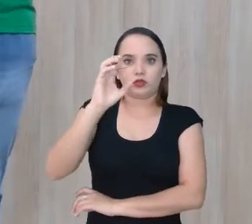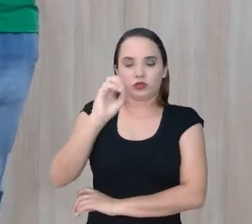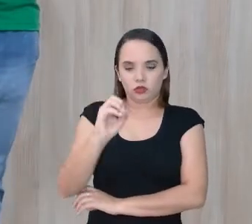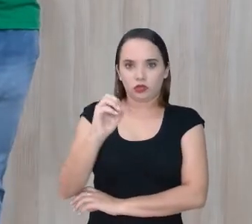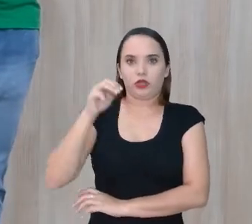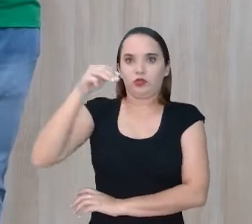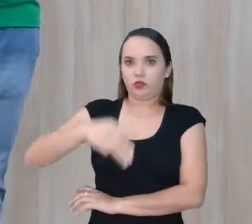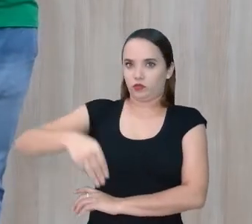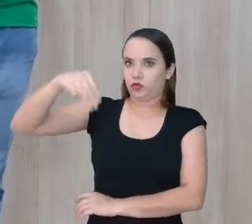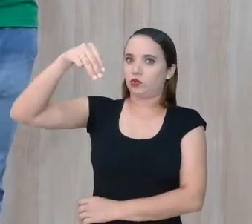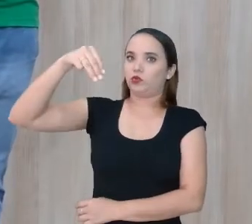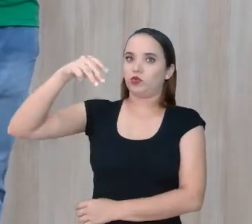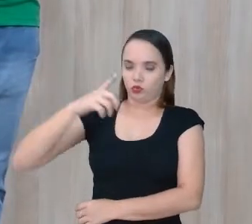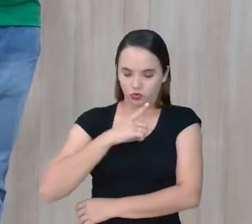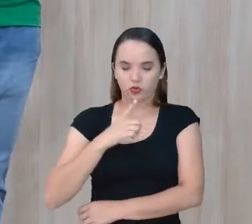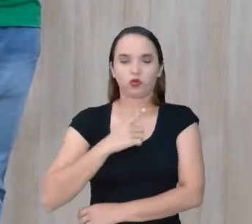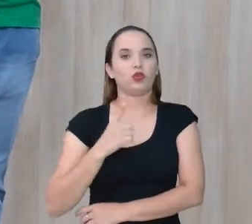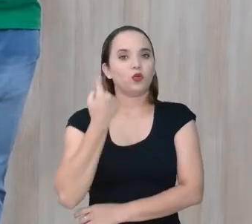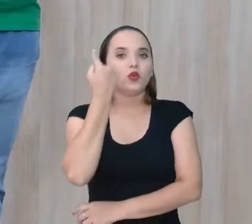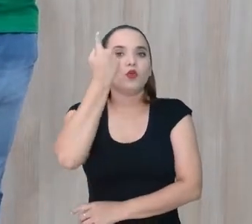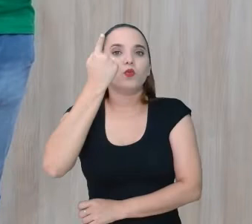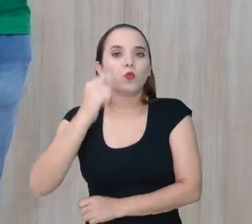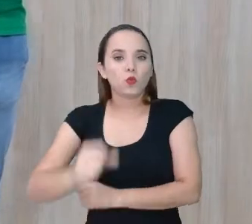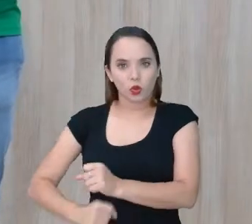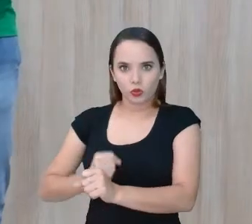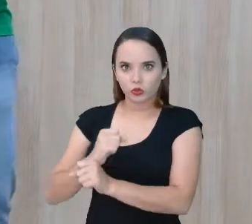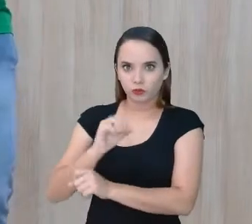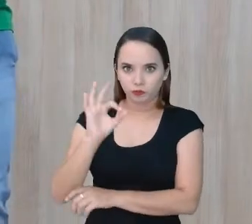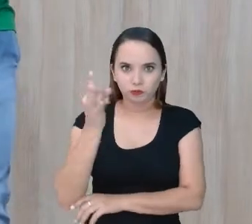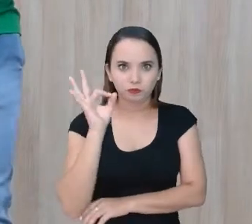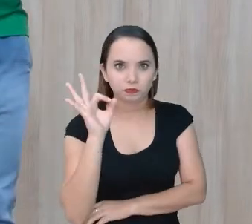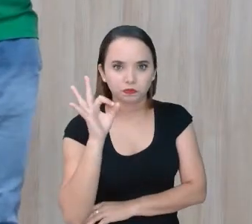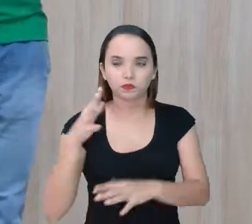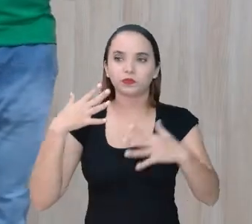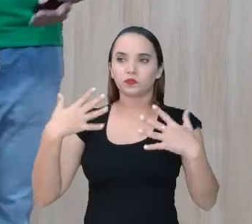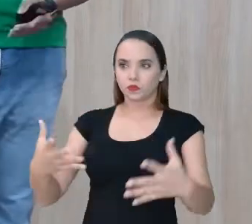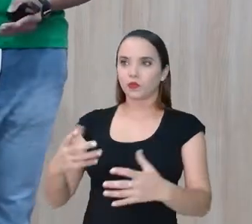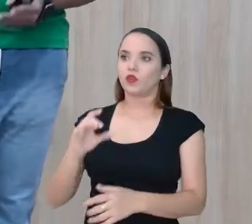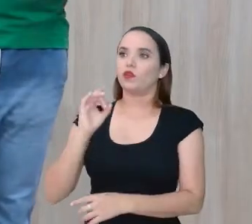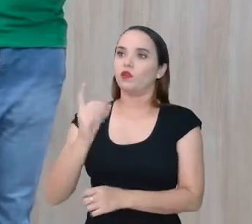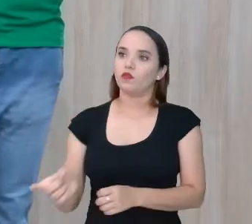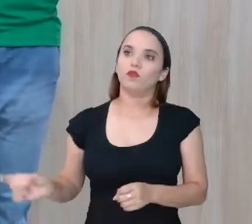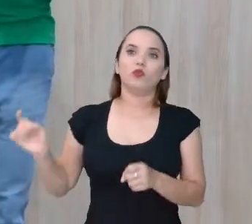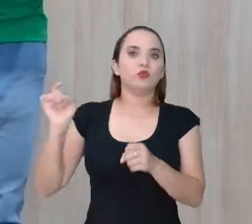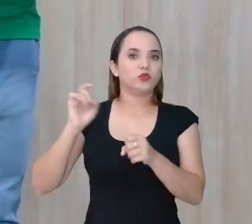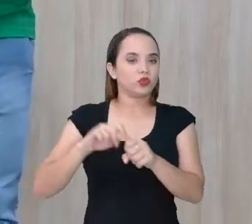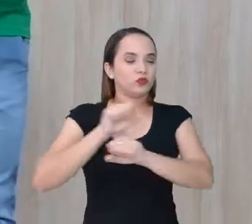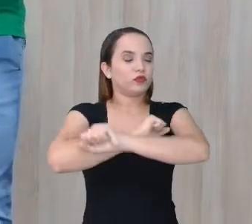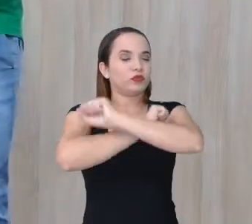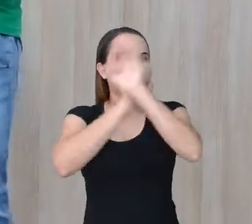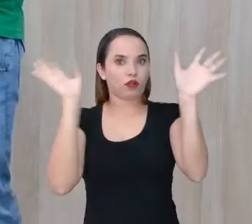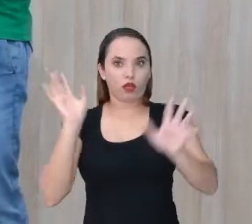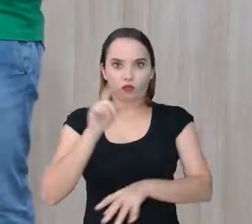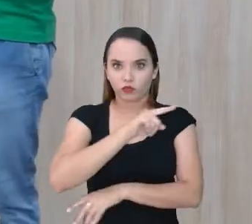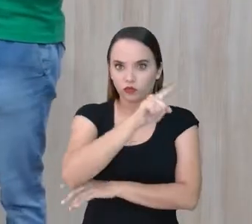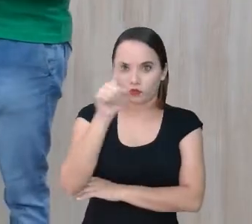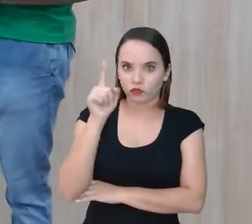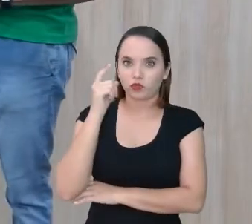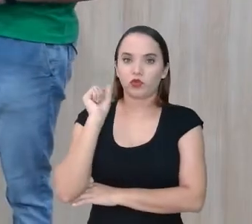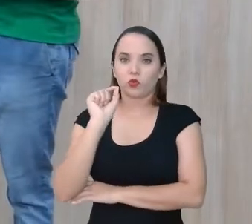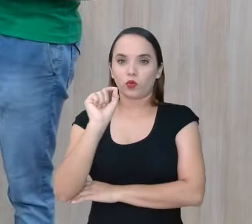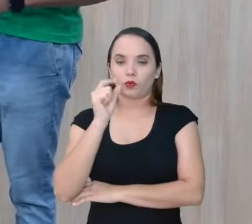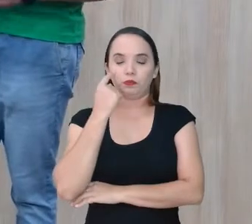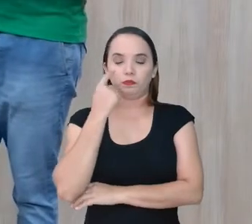525.600 minutos. Eu tenho aí em um ano, certo? Então, só recapitulando aqui para ficar bem claro para você. Eu disse